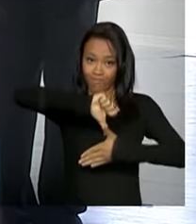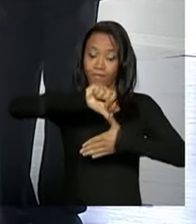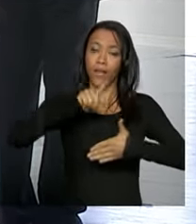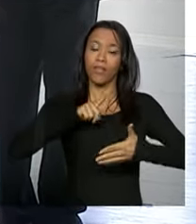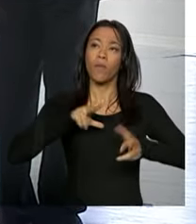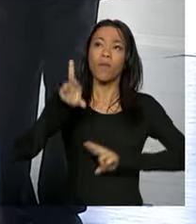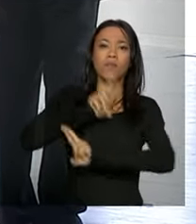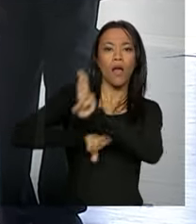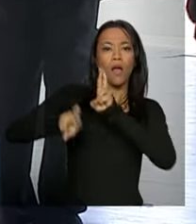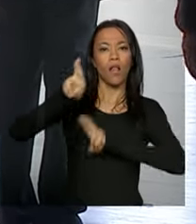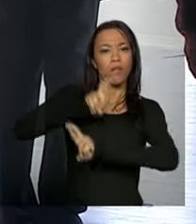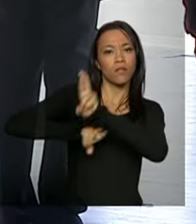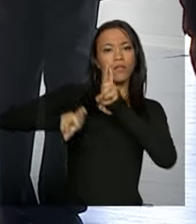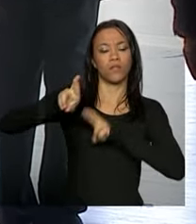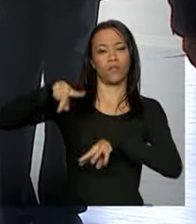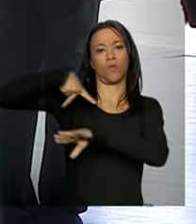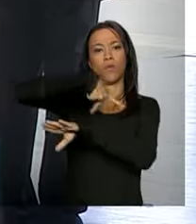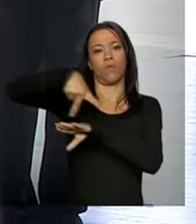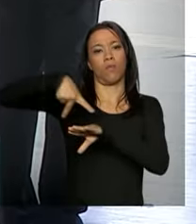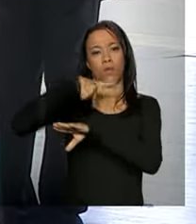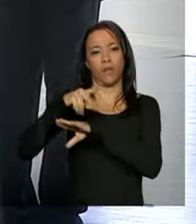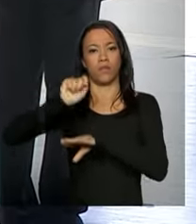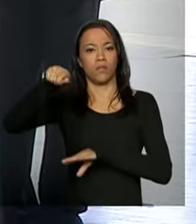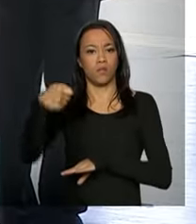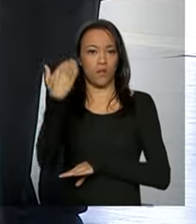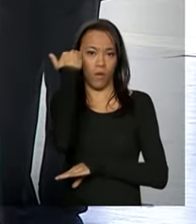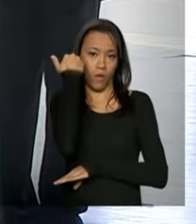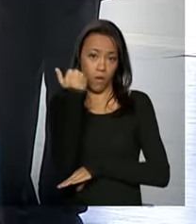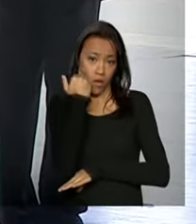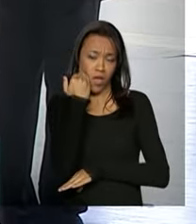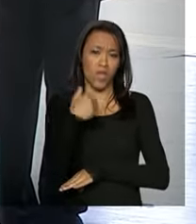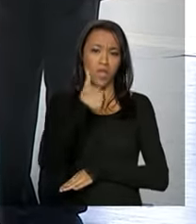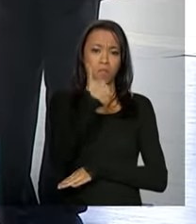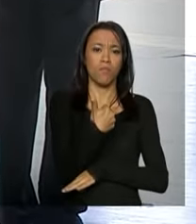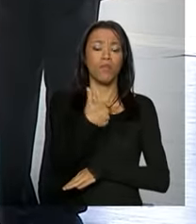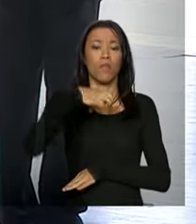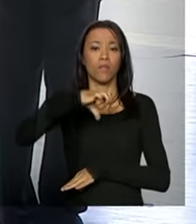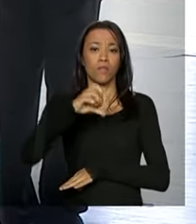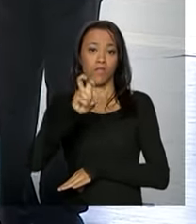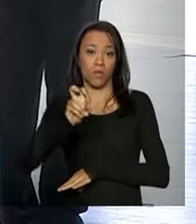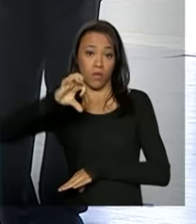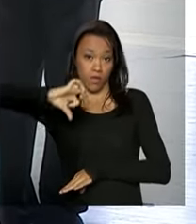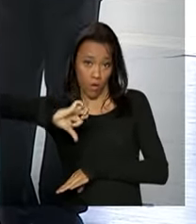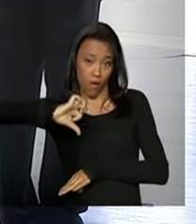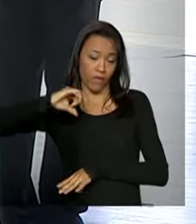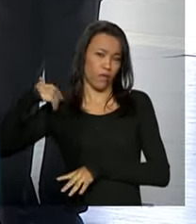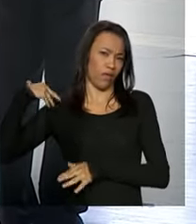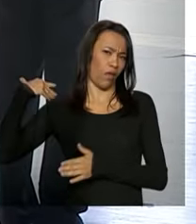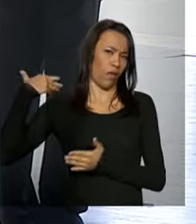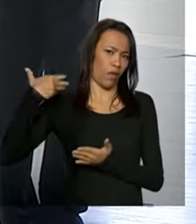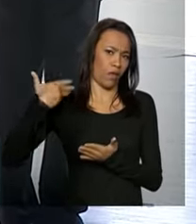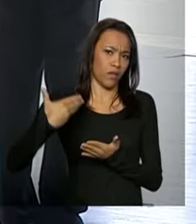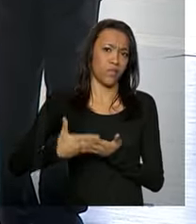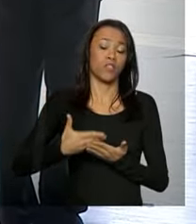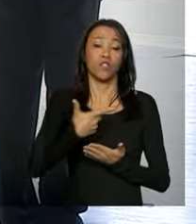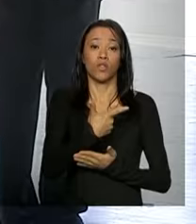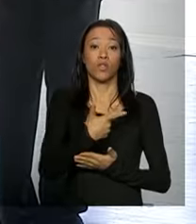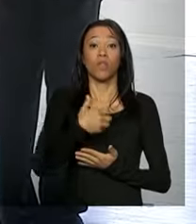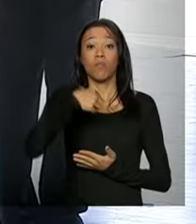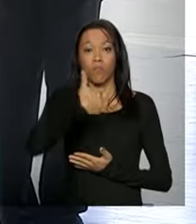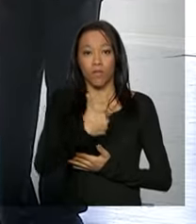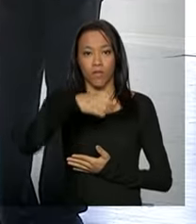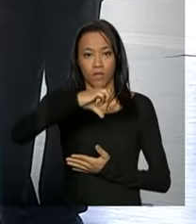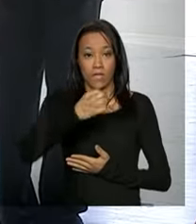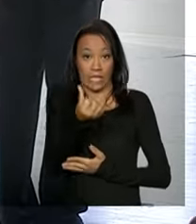relações diplomáticas com a Coreia em 1959. E desde 1963, há